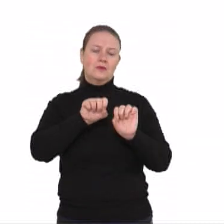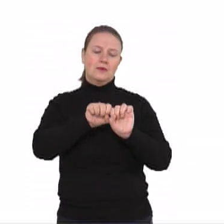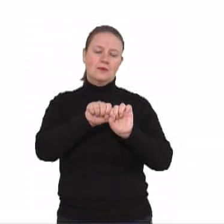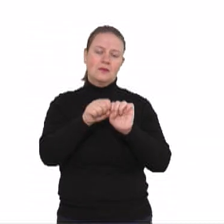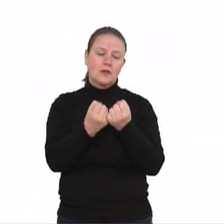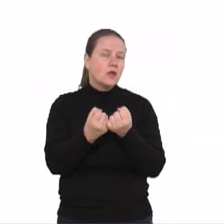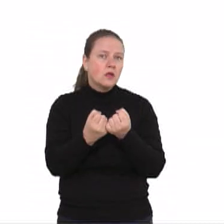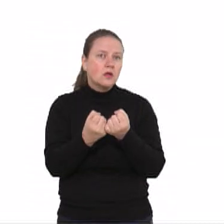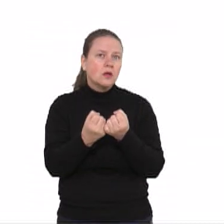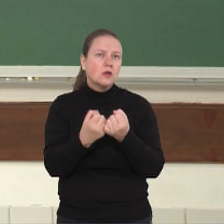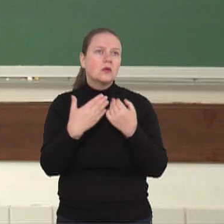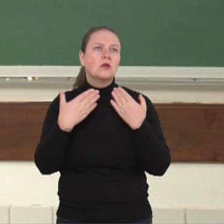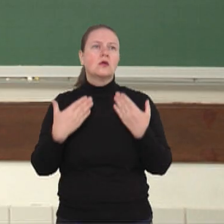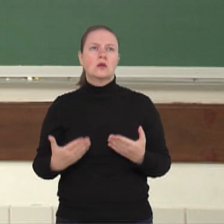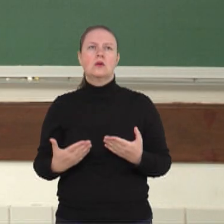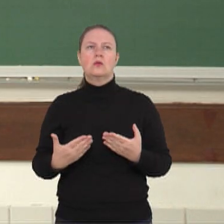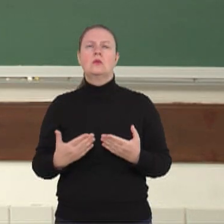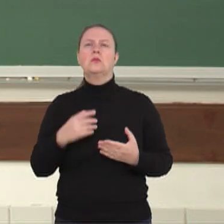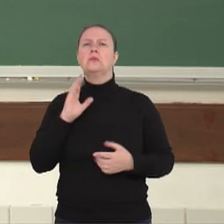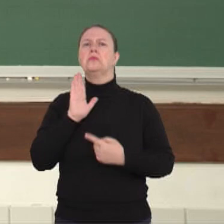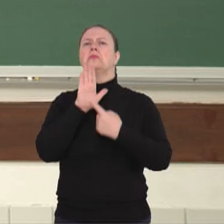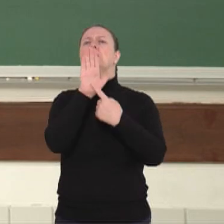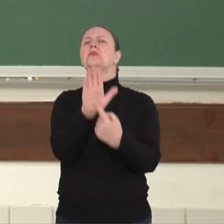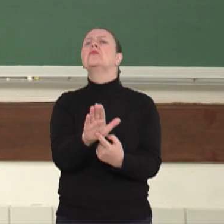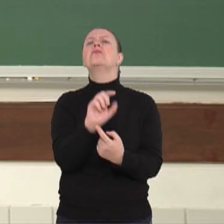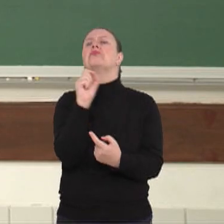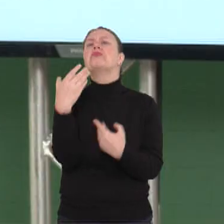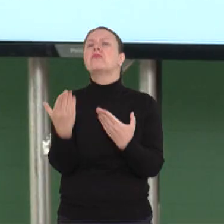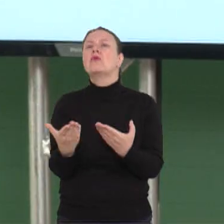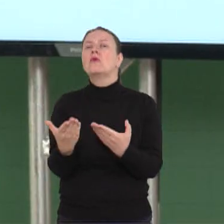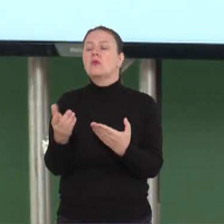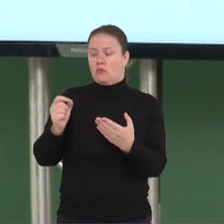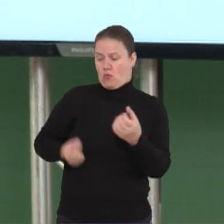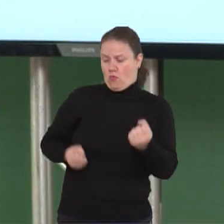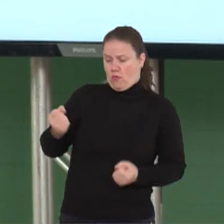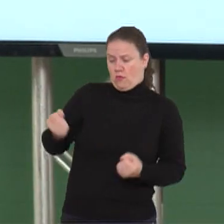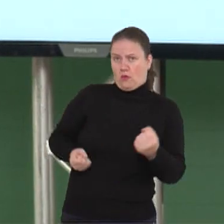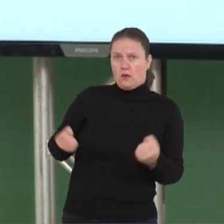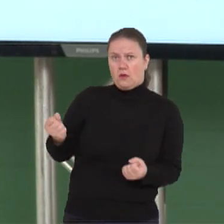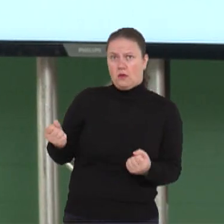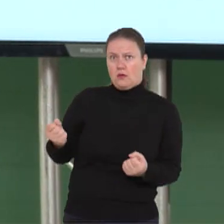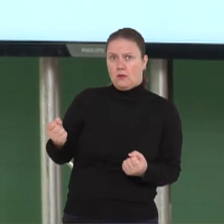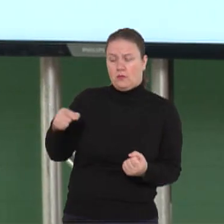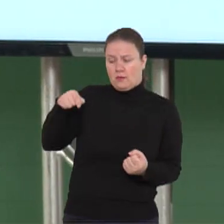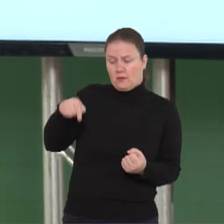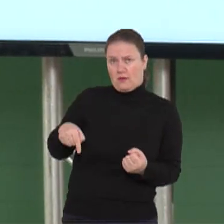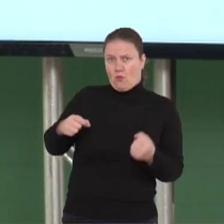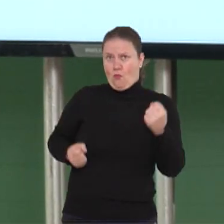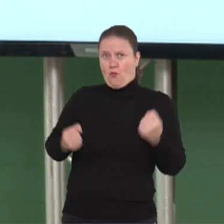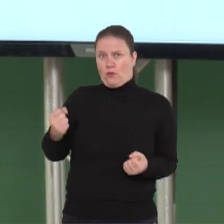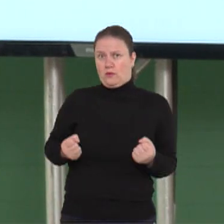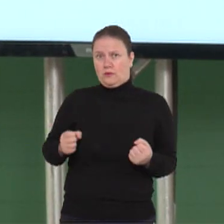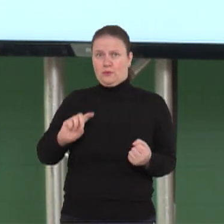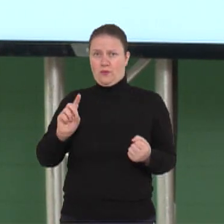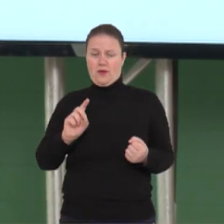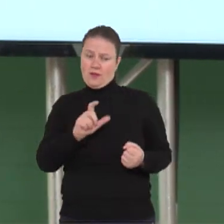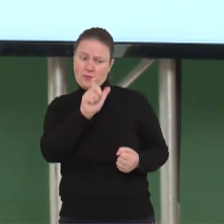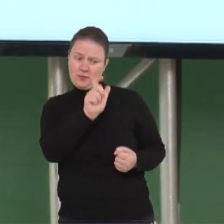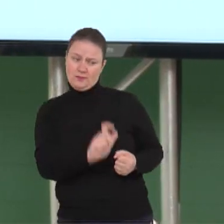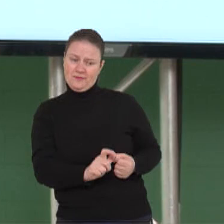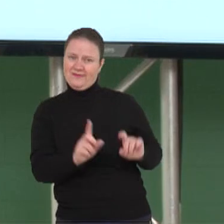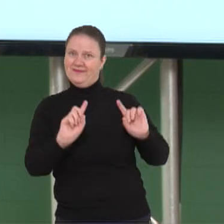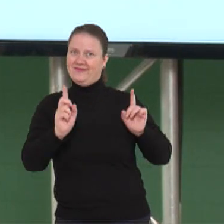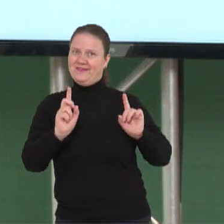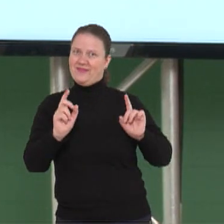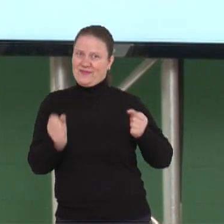Quebrado. Quebrado está se fazendo referência ao carro. Não é ao sujeito que sou eu,